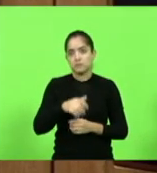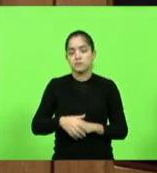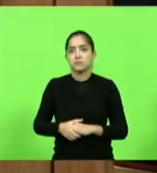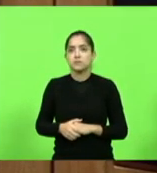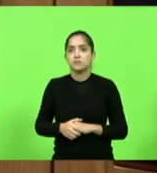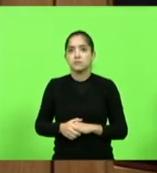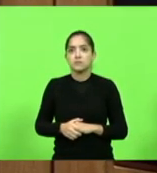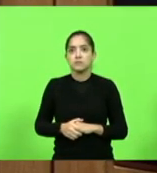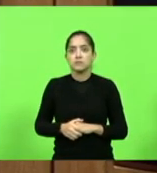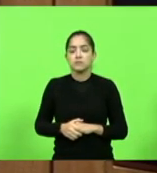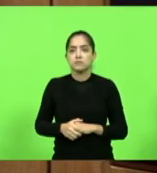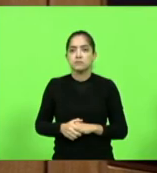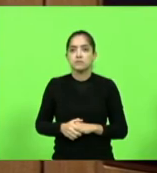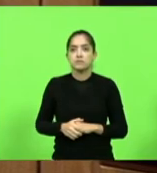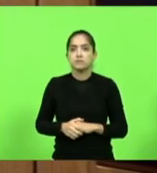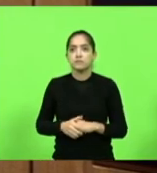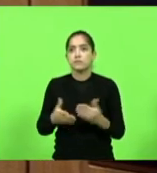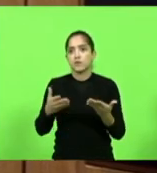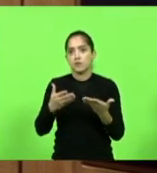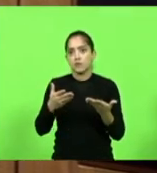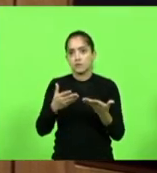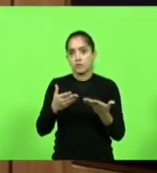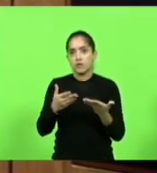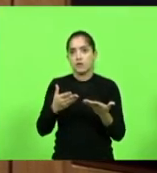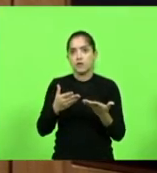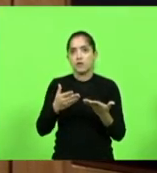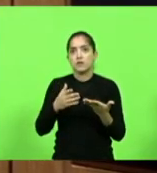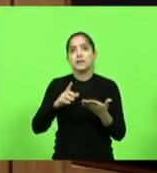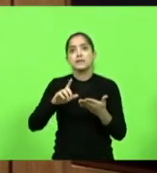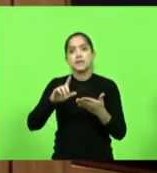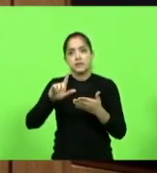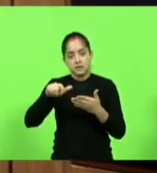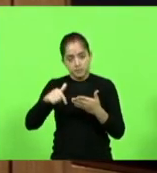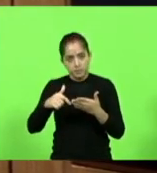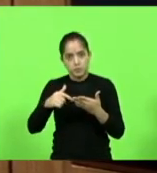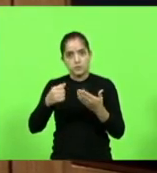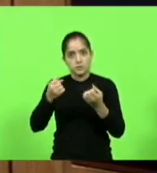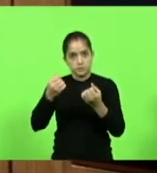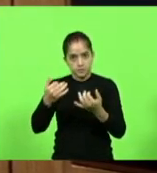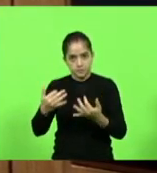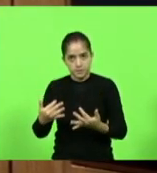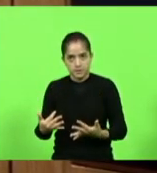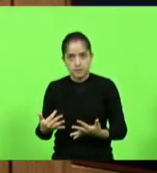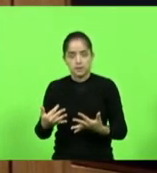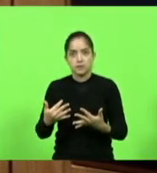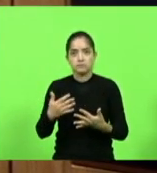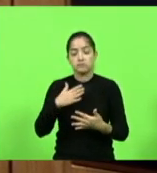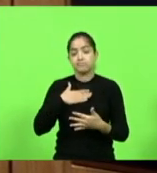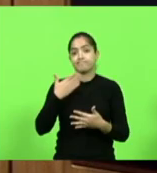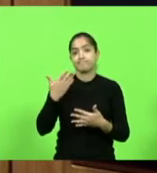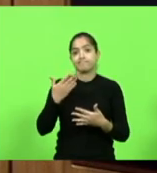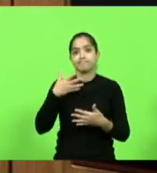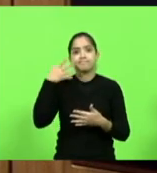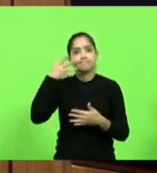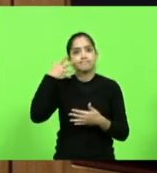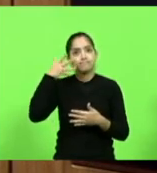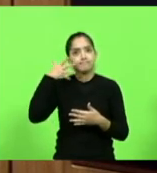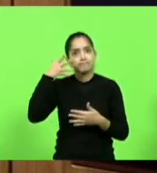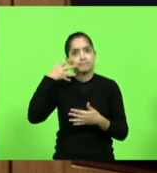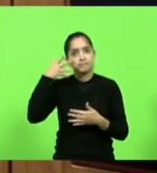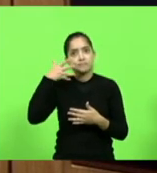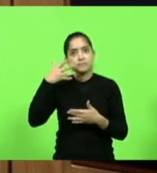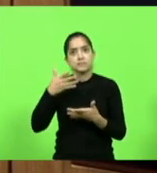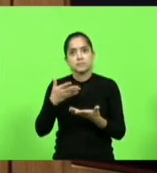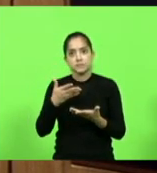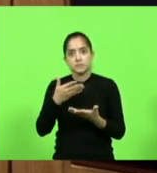não. Eu vou fazer uso da palavra depois no bloco do meu partido. Fui surpreendido com esse discurso